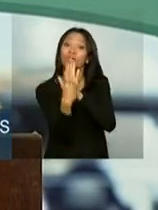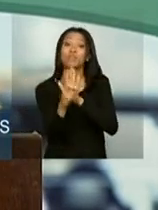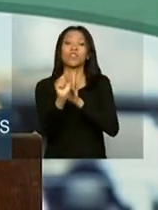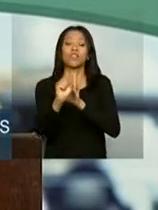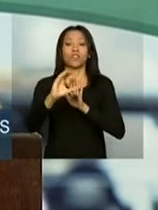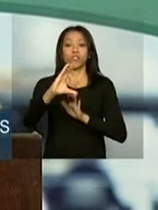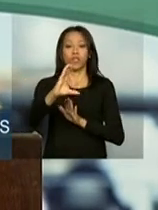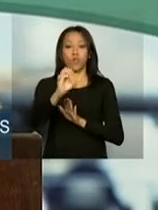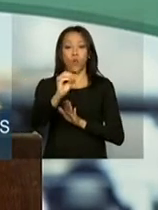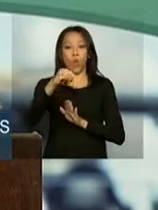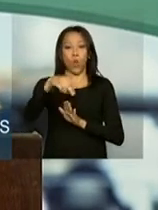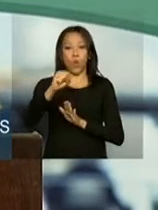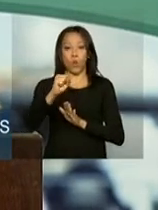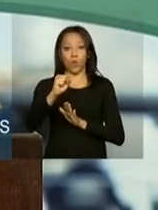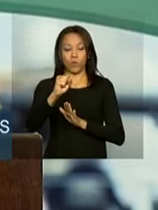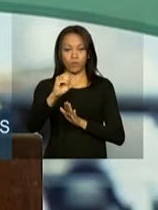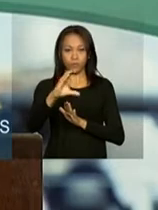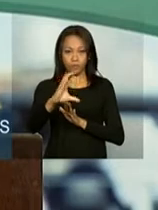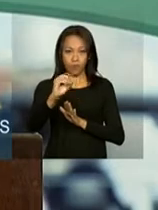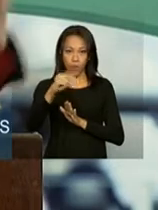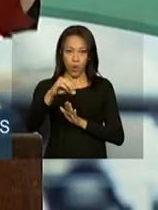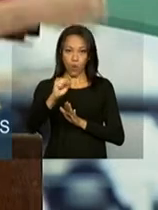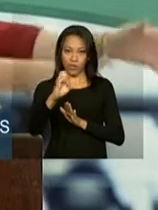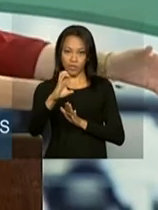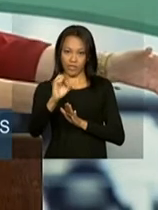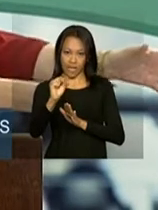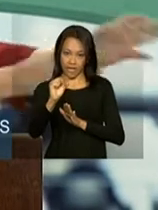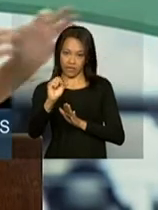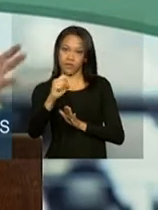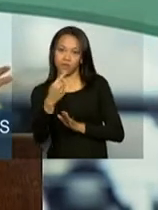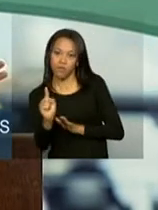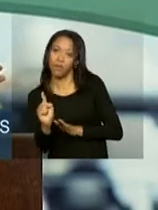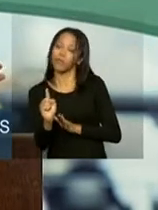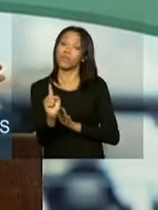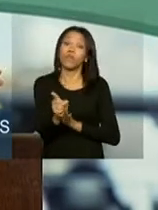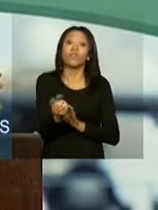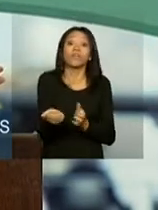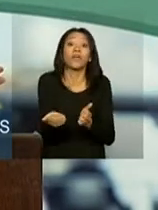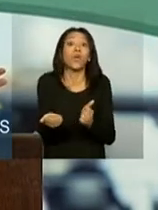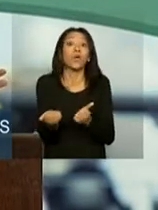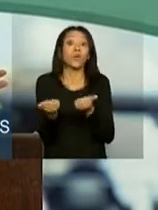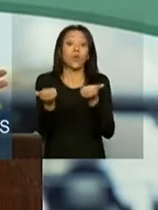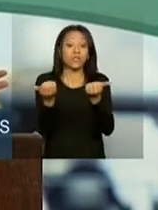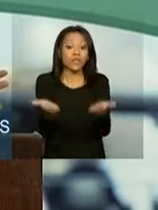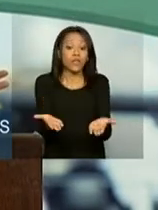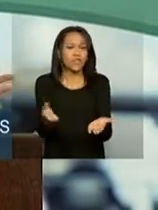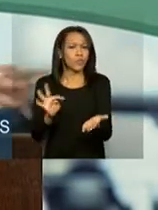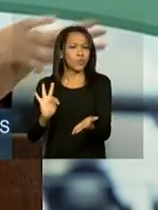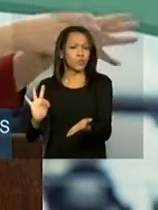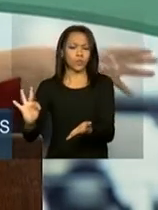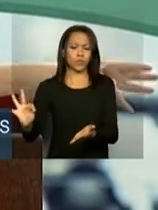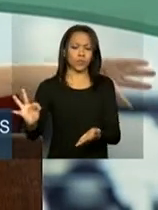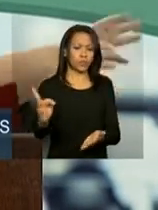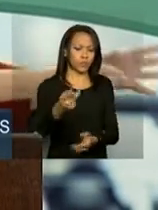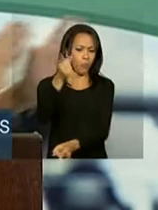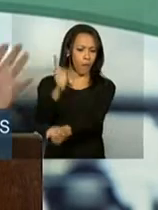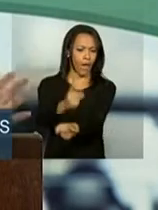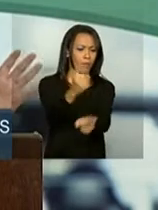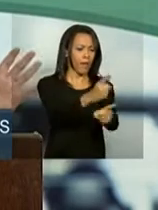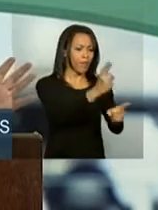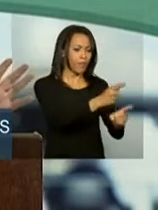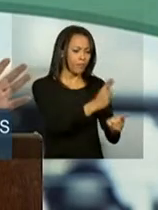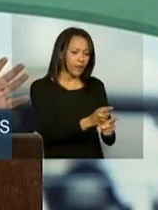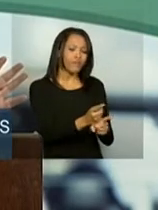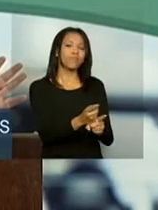seja, você concede tudo que resultar do achado para quem